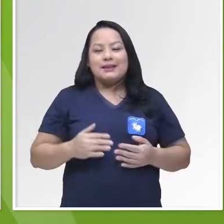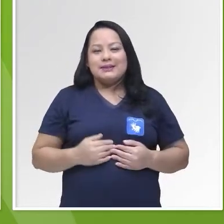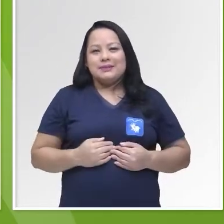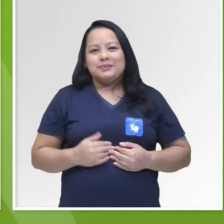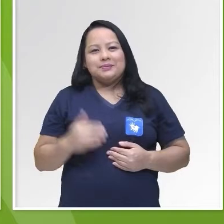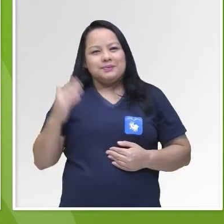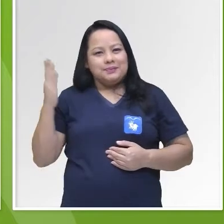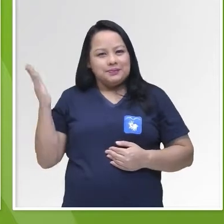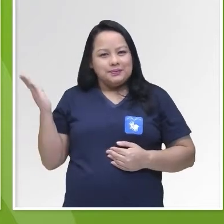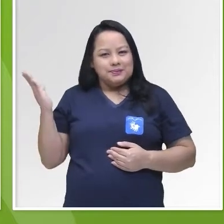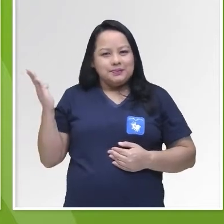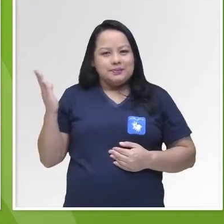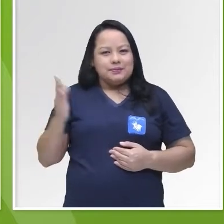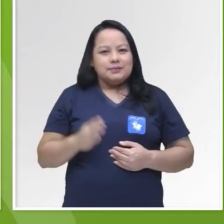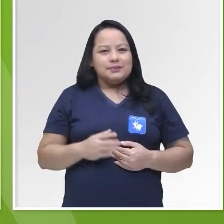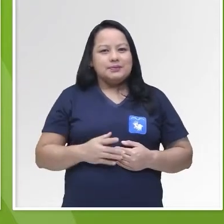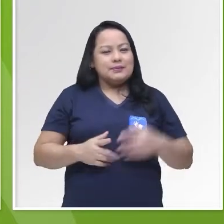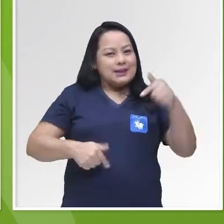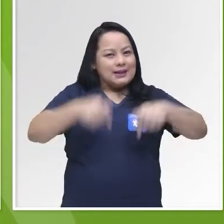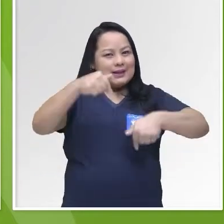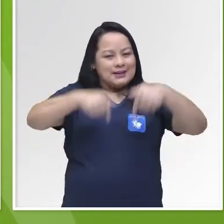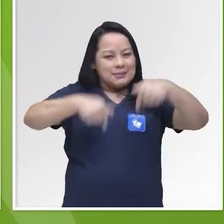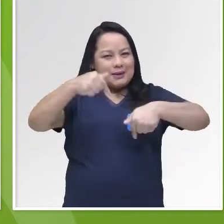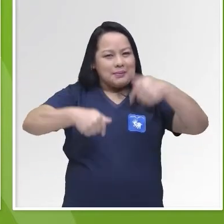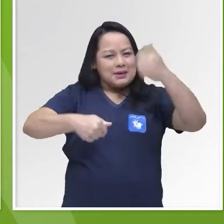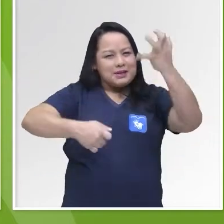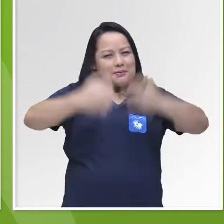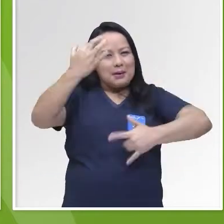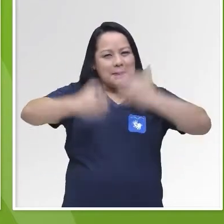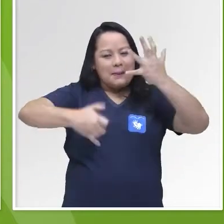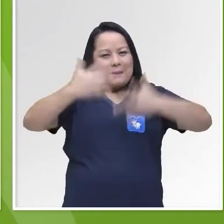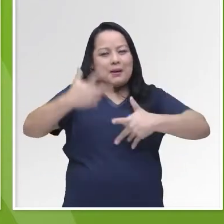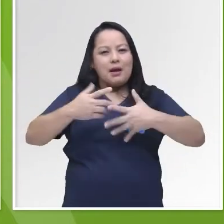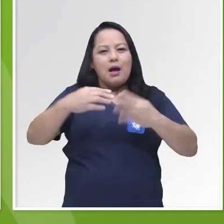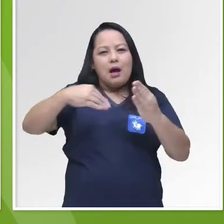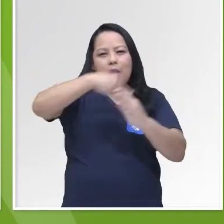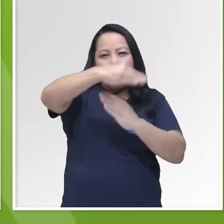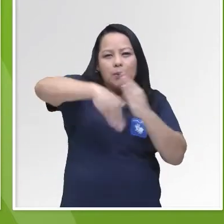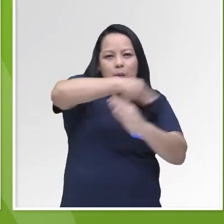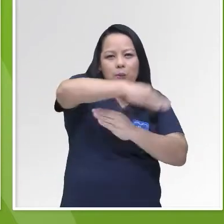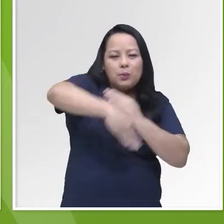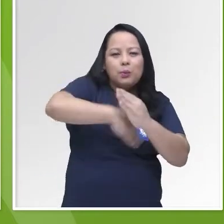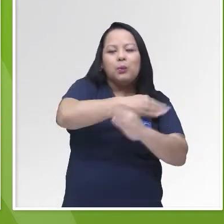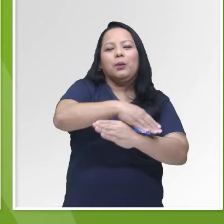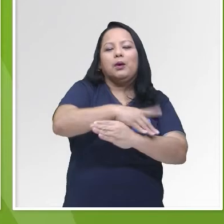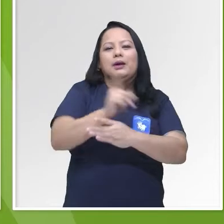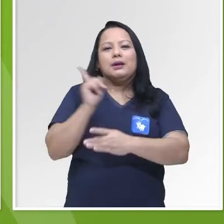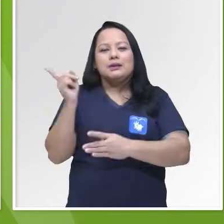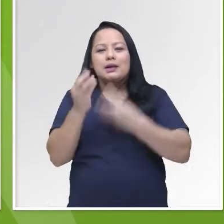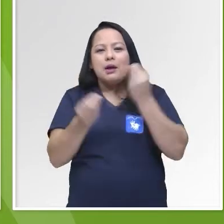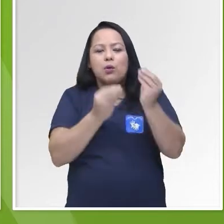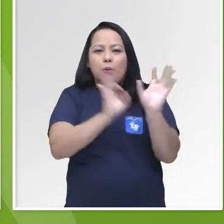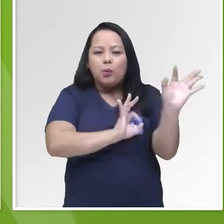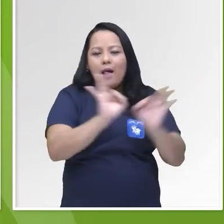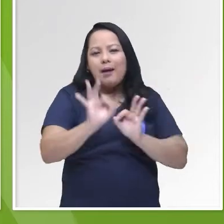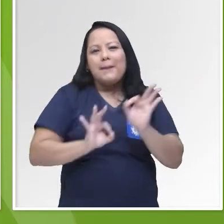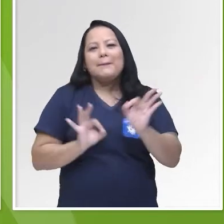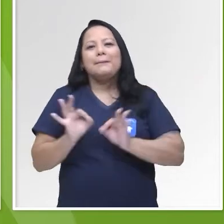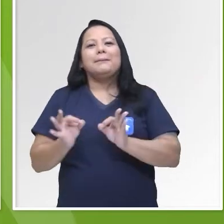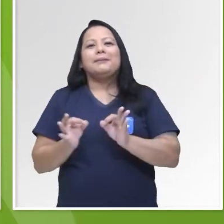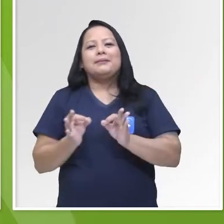gente, quimicamente falando, a mumificação é um